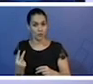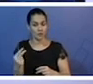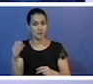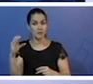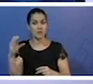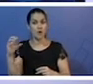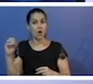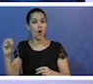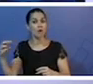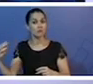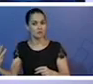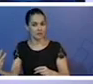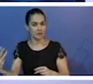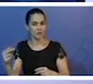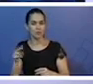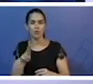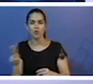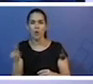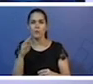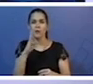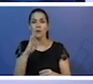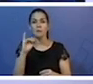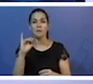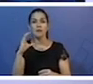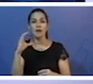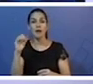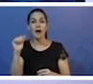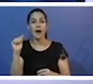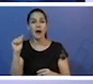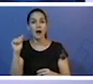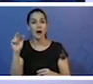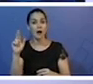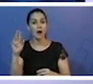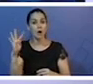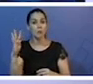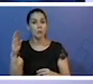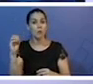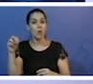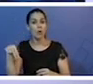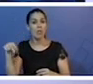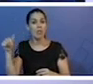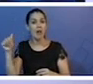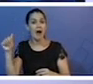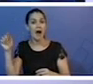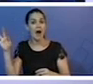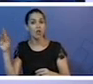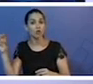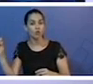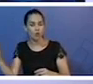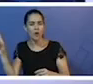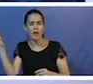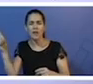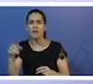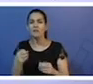Na2CO3. Ele é um sal branco e uma das matérias-primas usadas na produção do vidro.